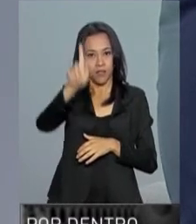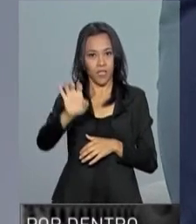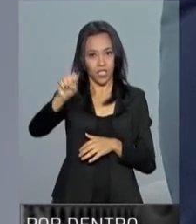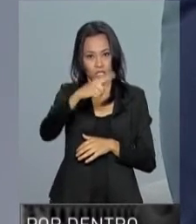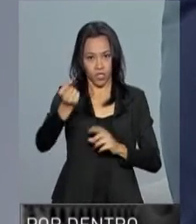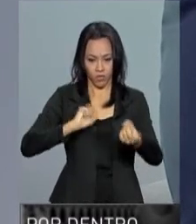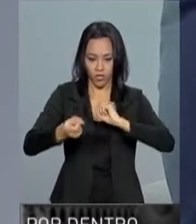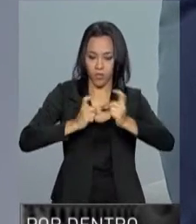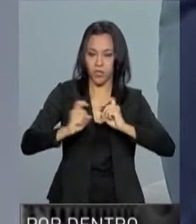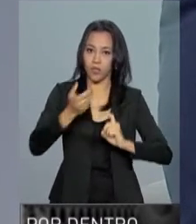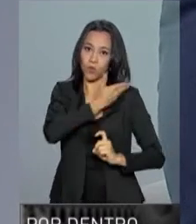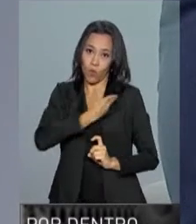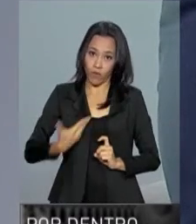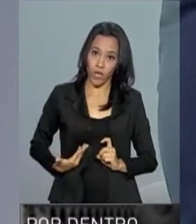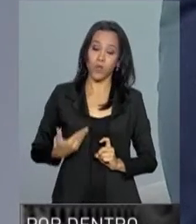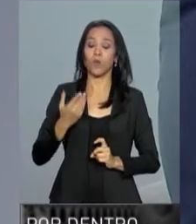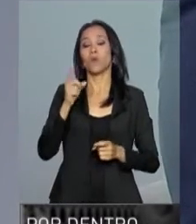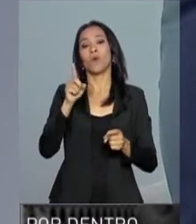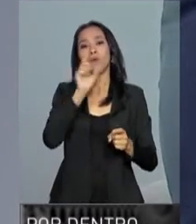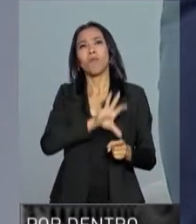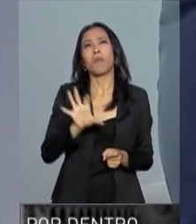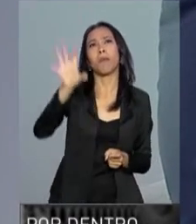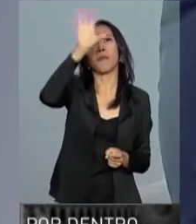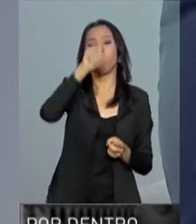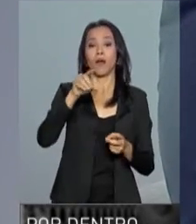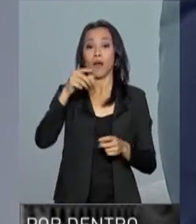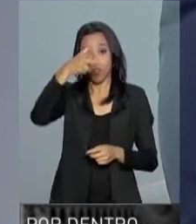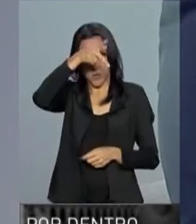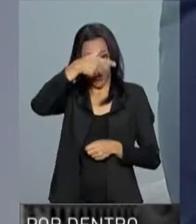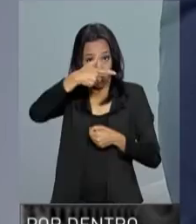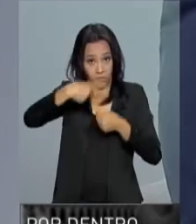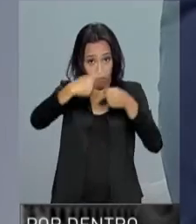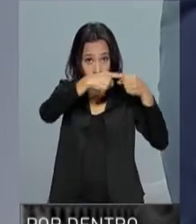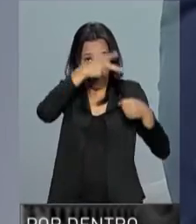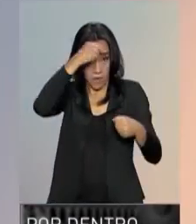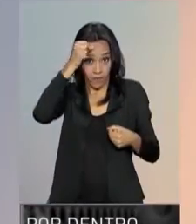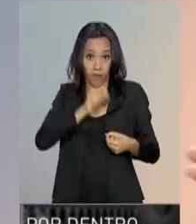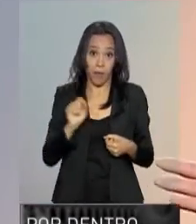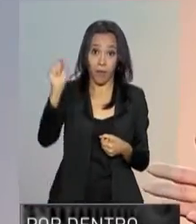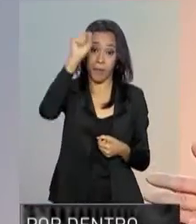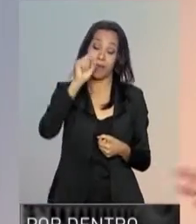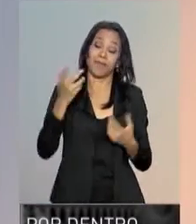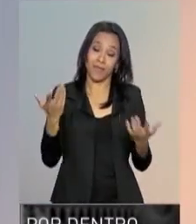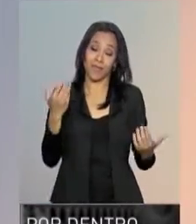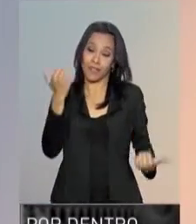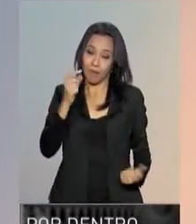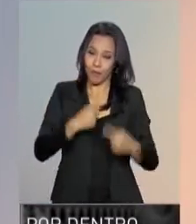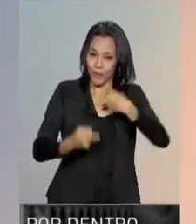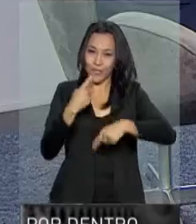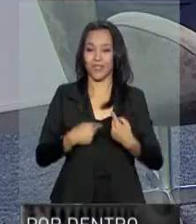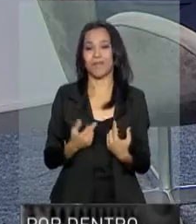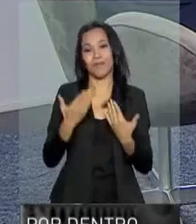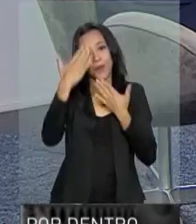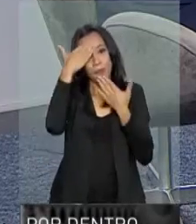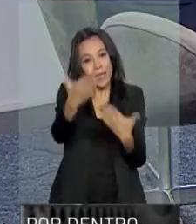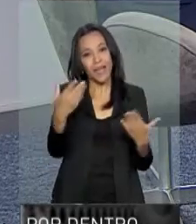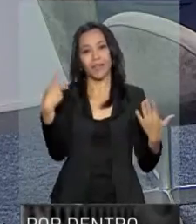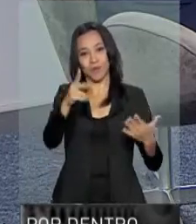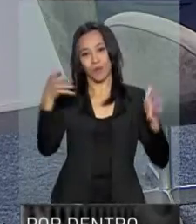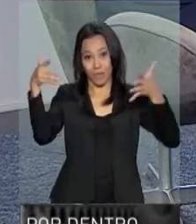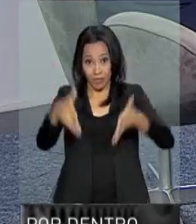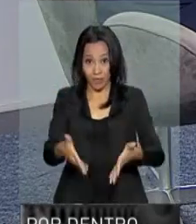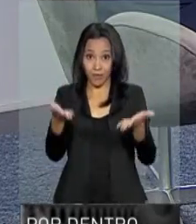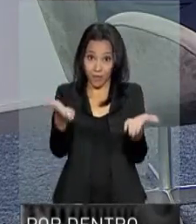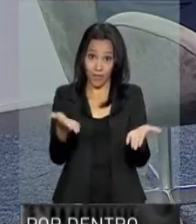tanto de governadores quanto de prefeito a política de promoção da Igualdade racial secretário Muito obrigado então pela sua participação